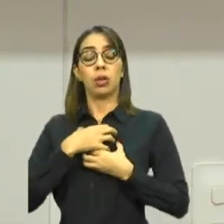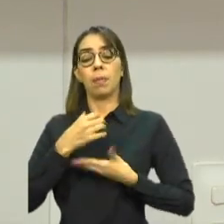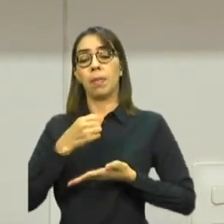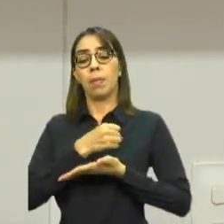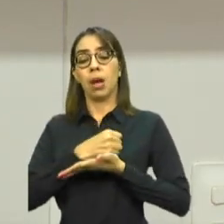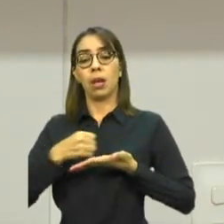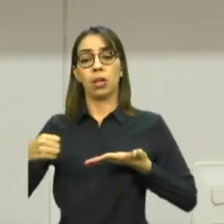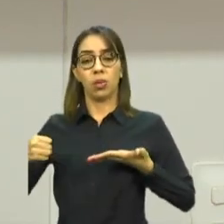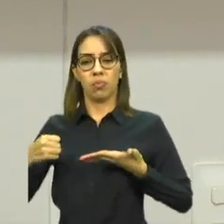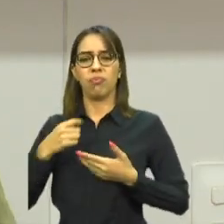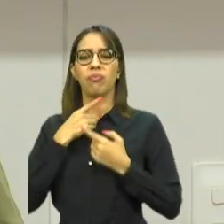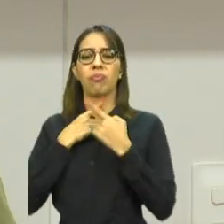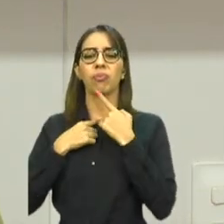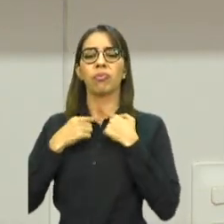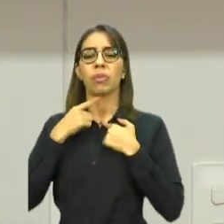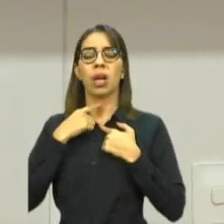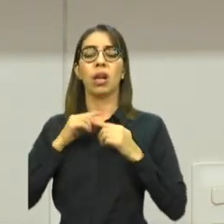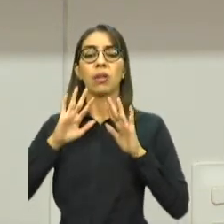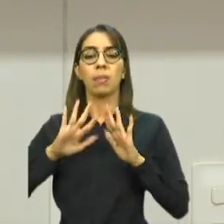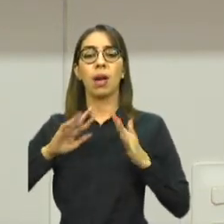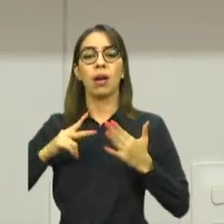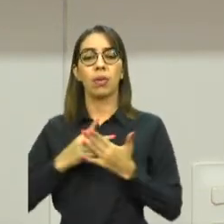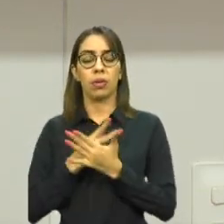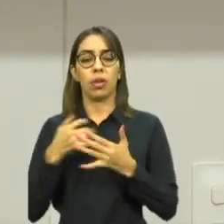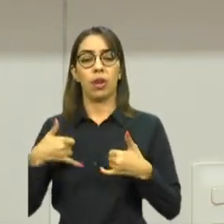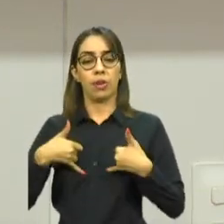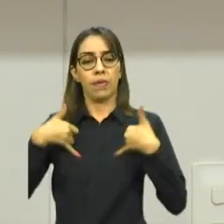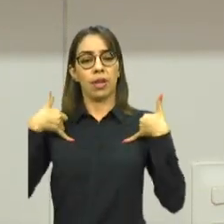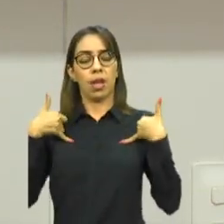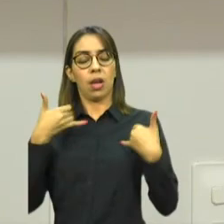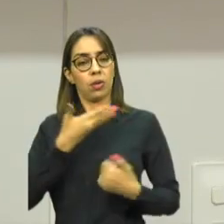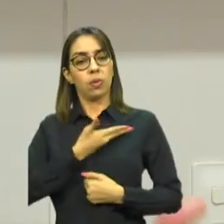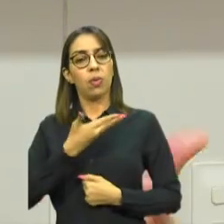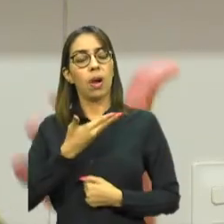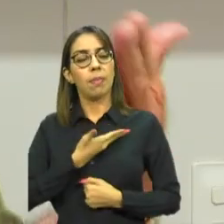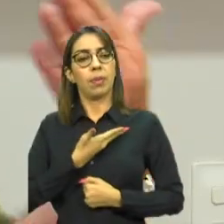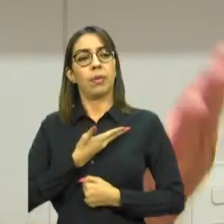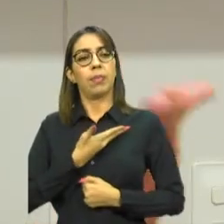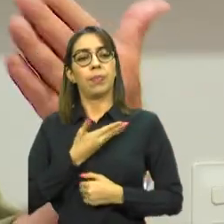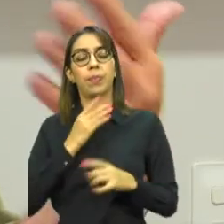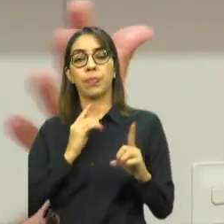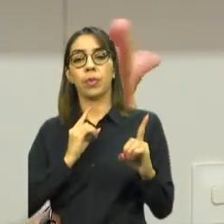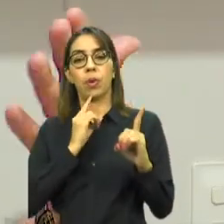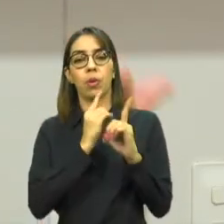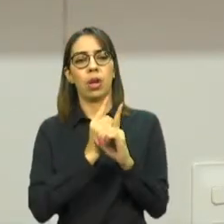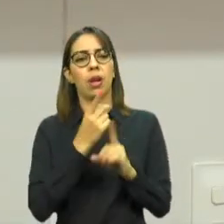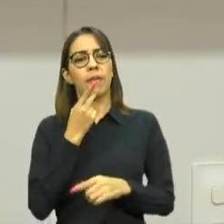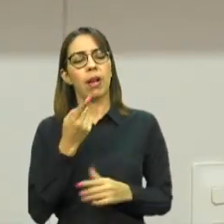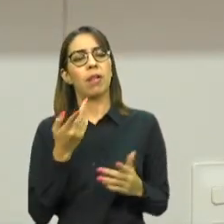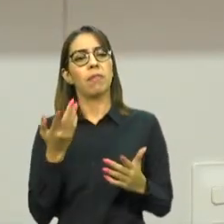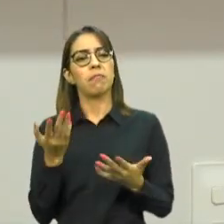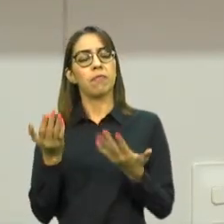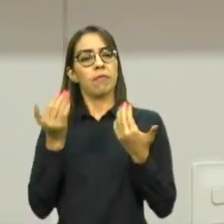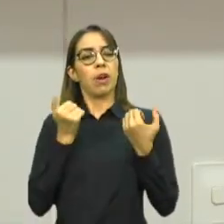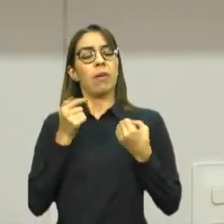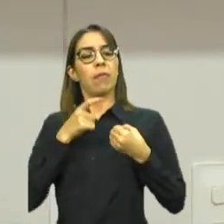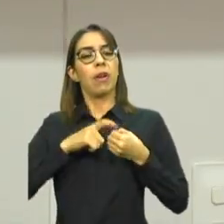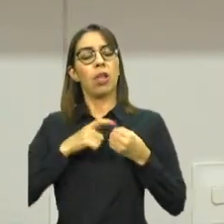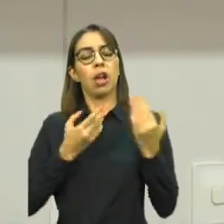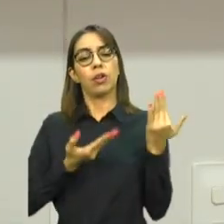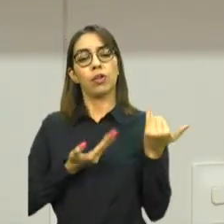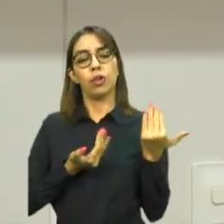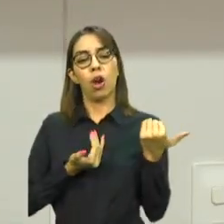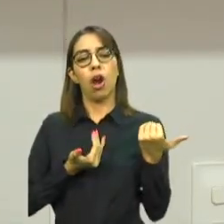com um amigo no aniversário de outro amigo e ele disse, rapaz, vamos resgatar a nossa juventude. Eu achei aquele poético, né? E